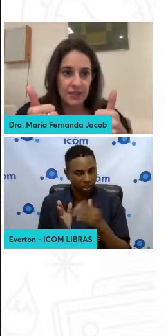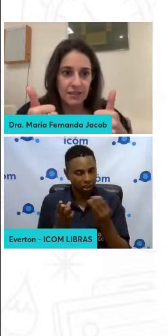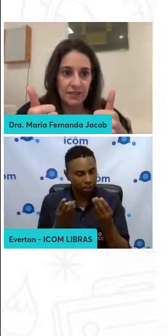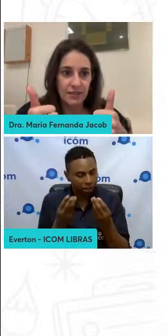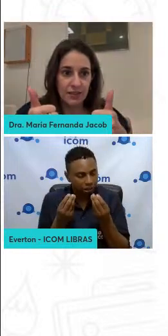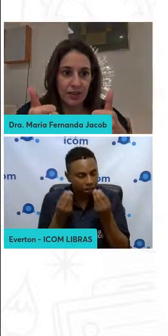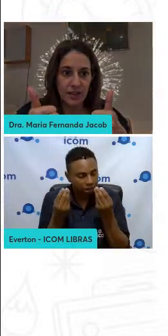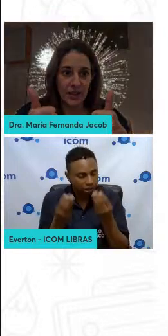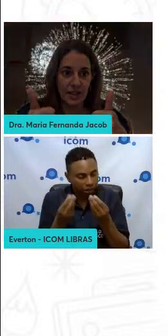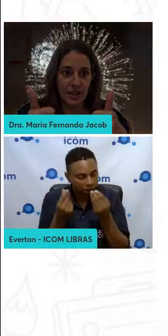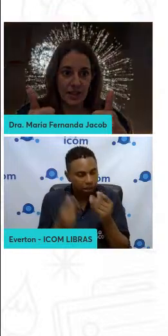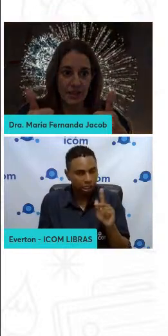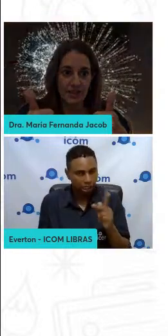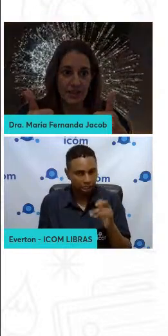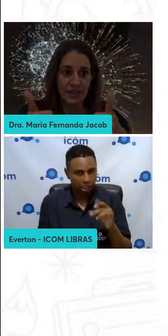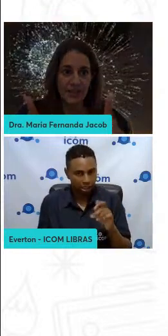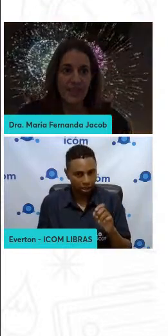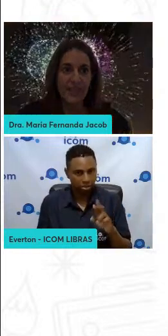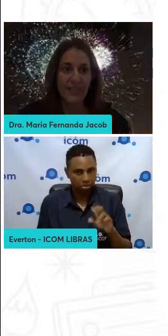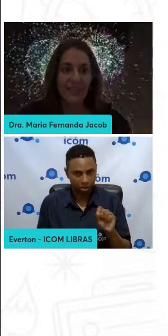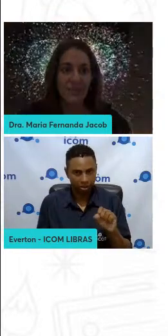né? Ok.